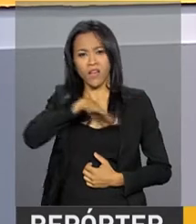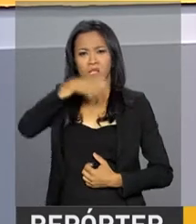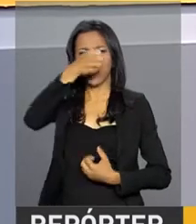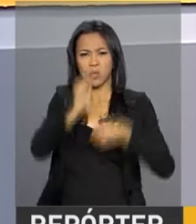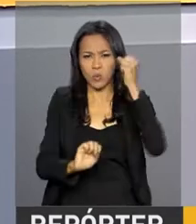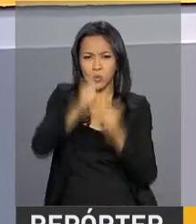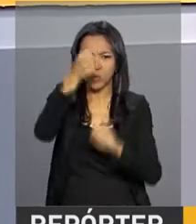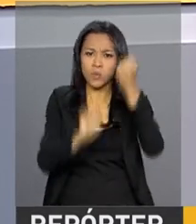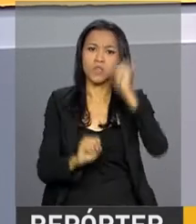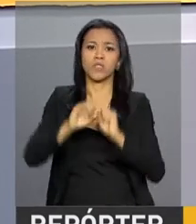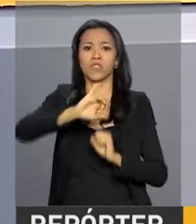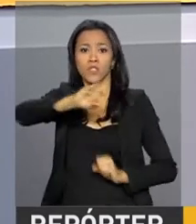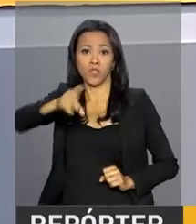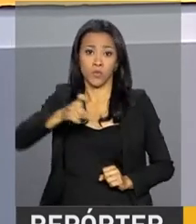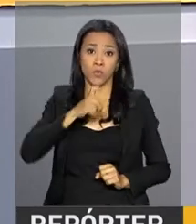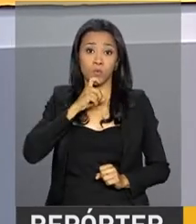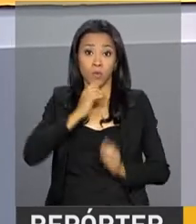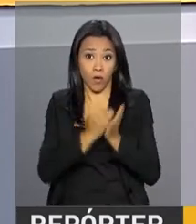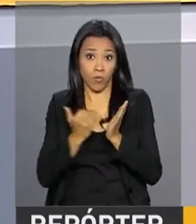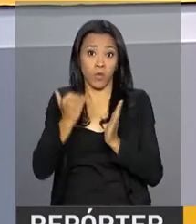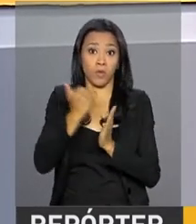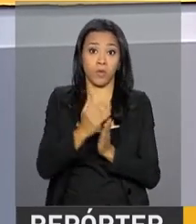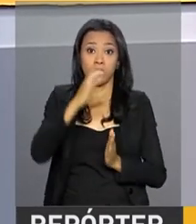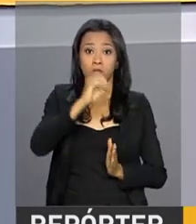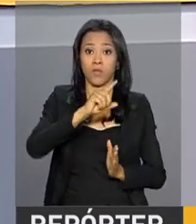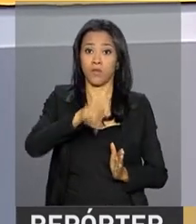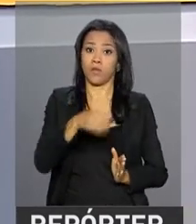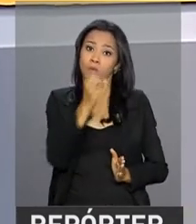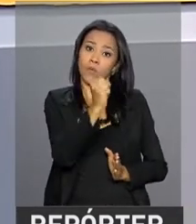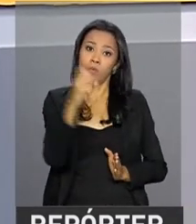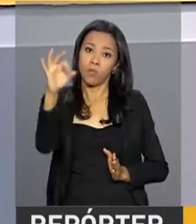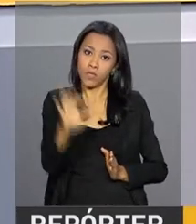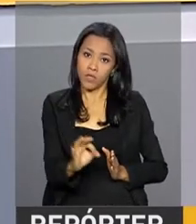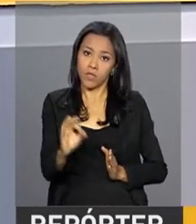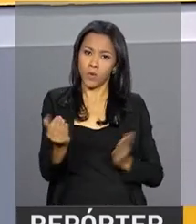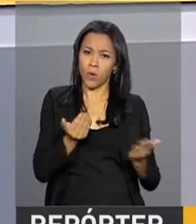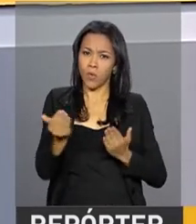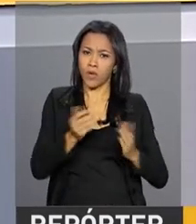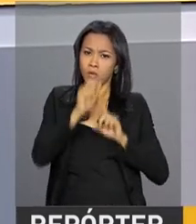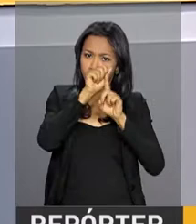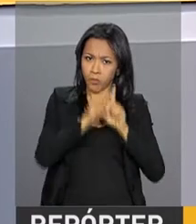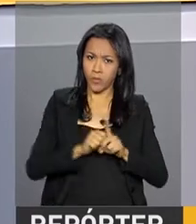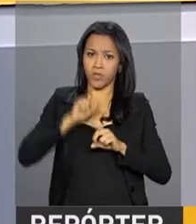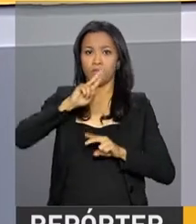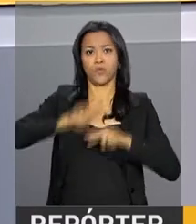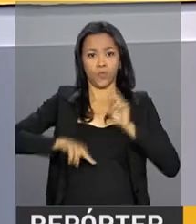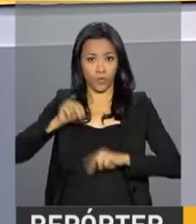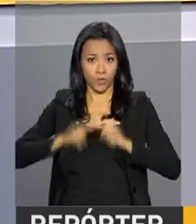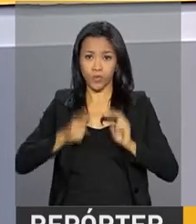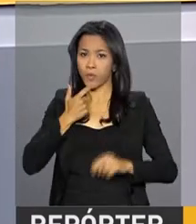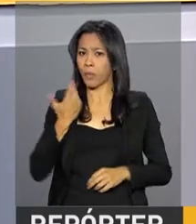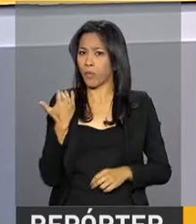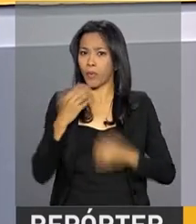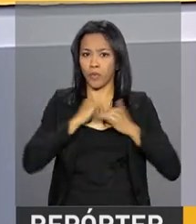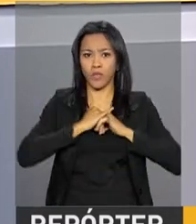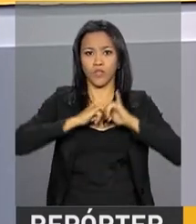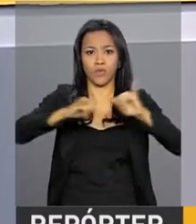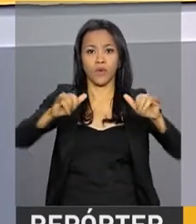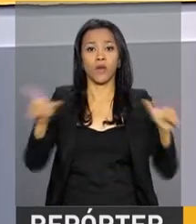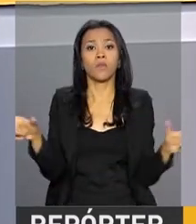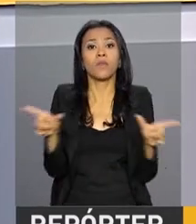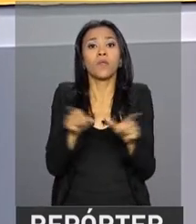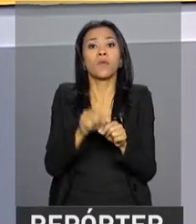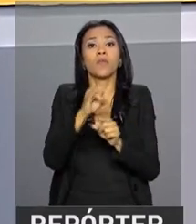de julho cresceu 0,8% em relação a junho. Segundo os dados divulgados agora há pouco pelo